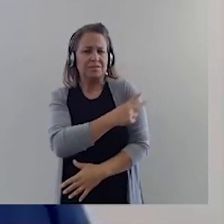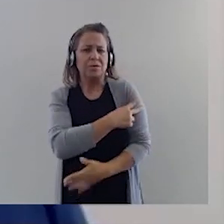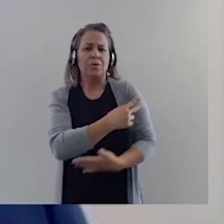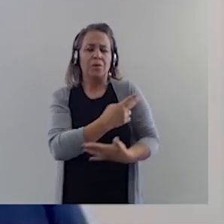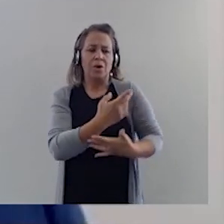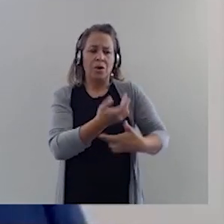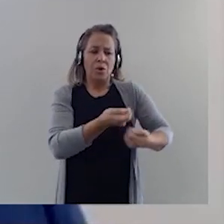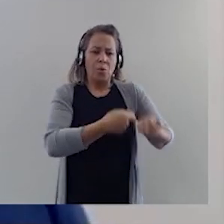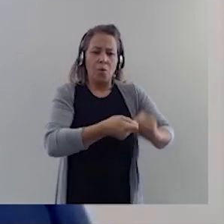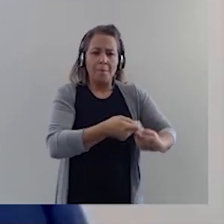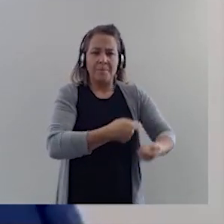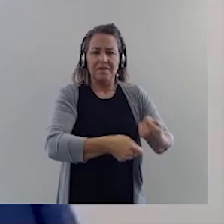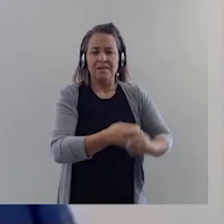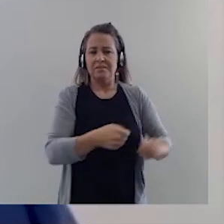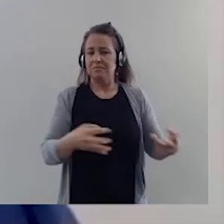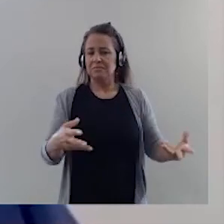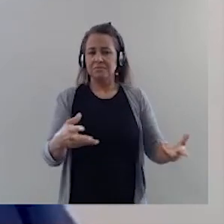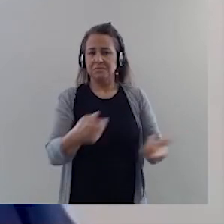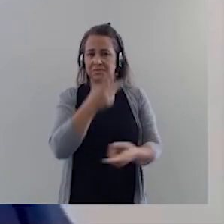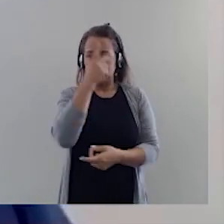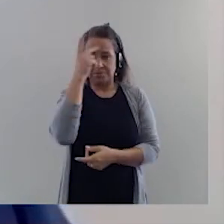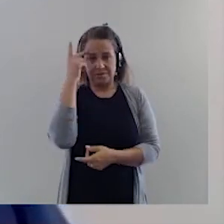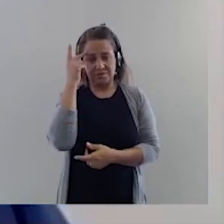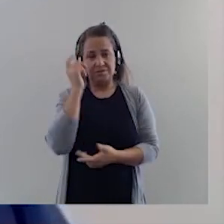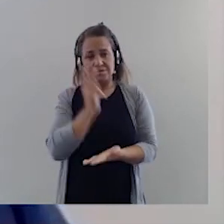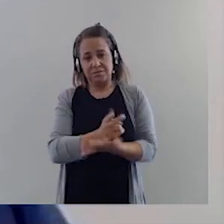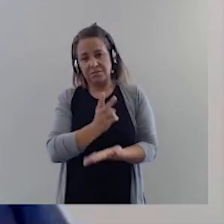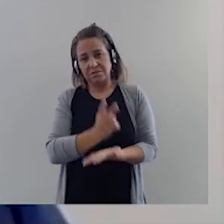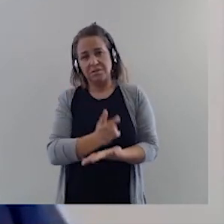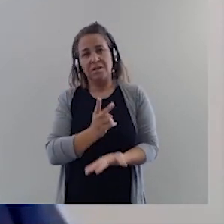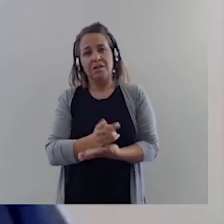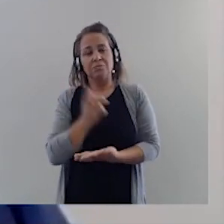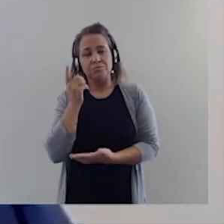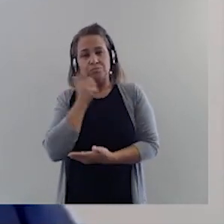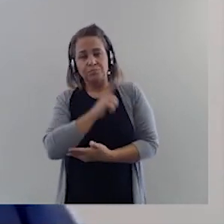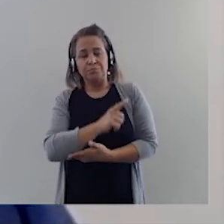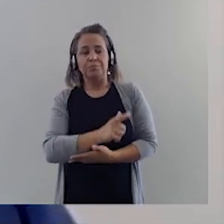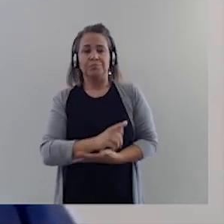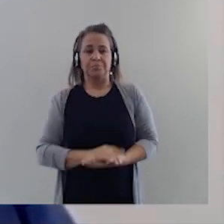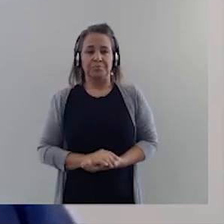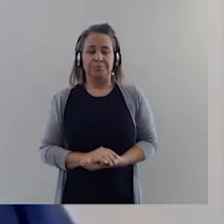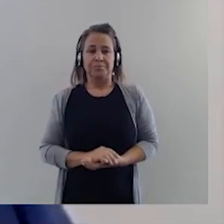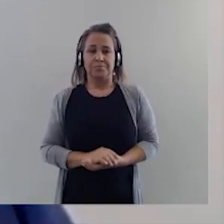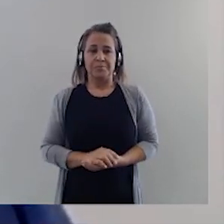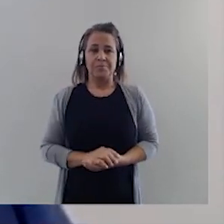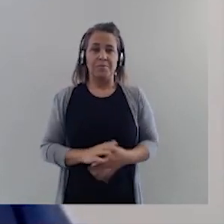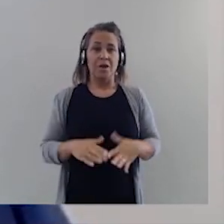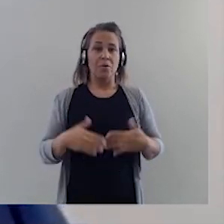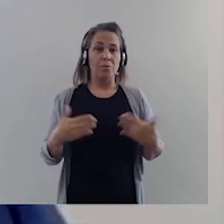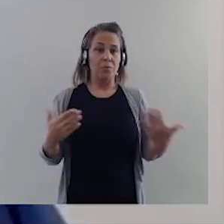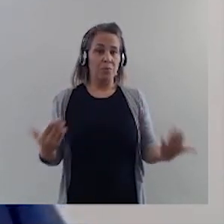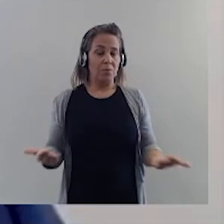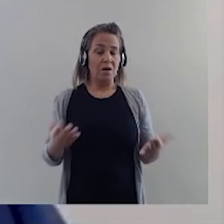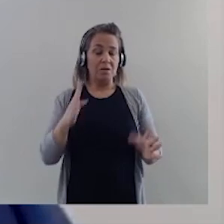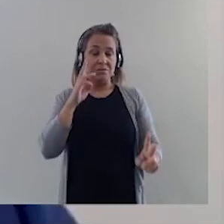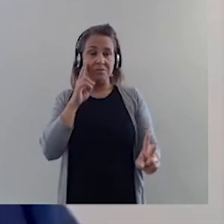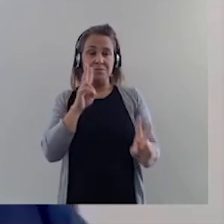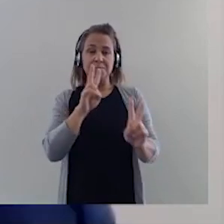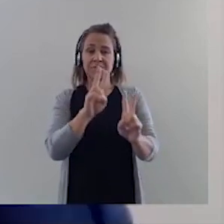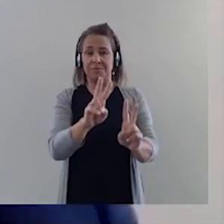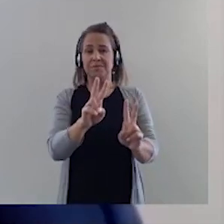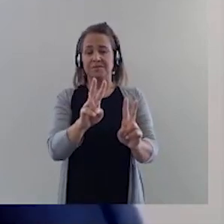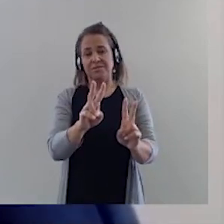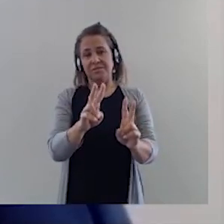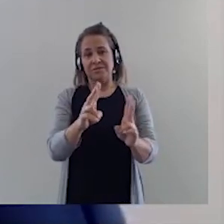direito comercial, para aqueles que ainda mantêm essa denominação, quais são essas perspectivas